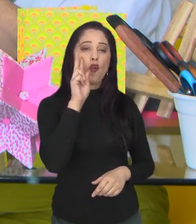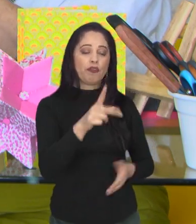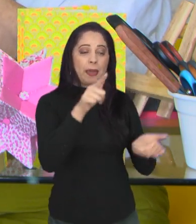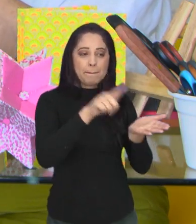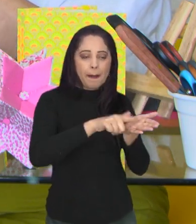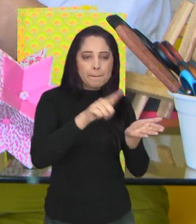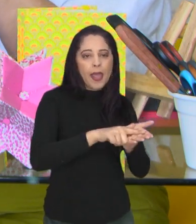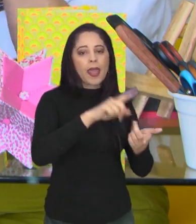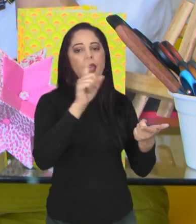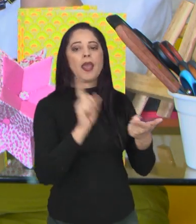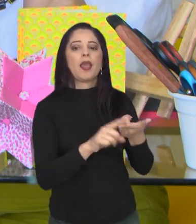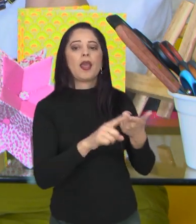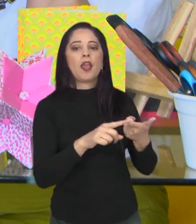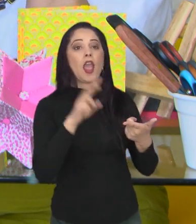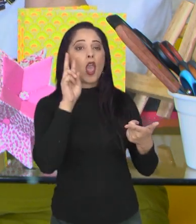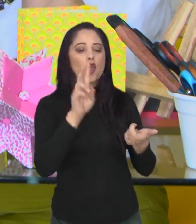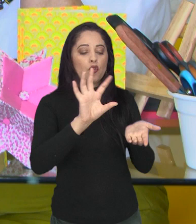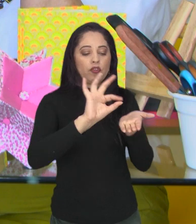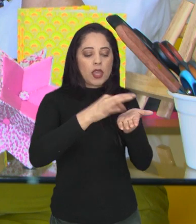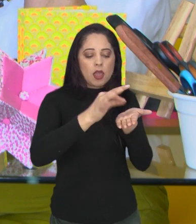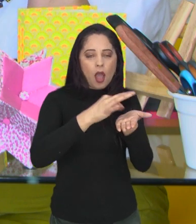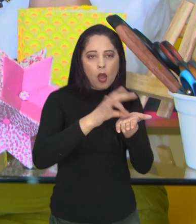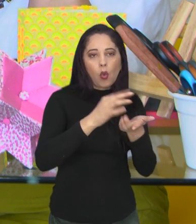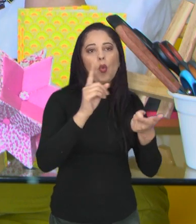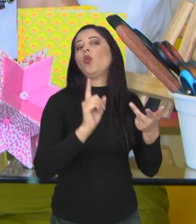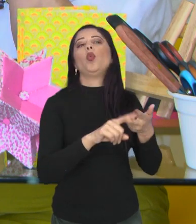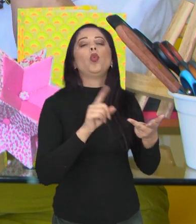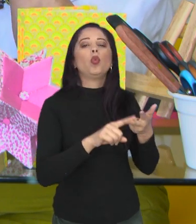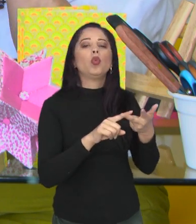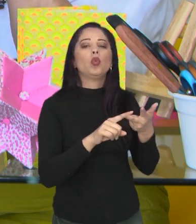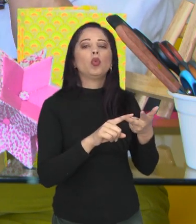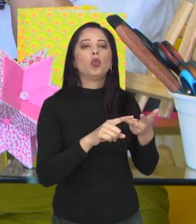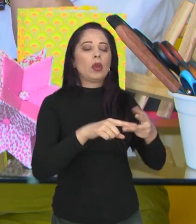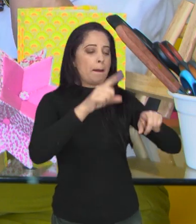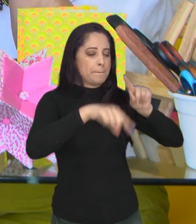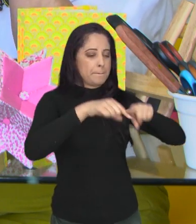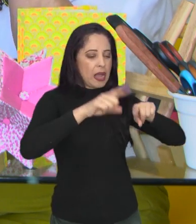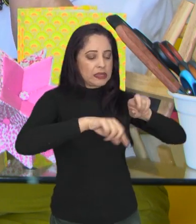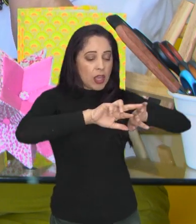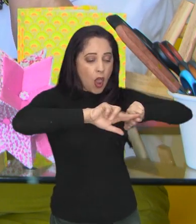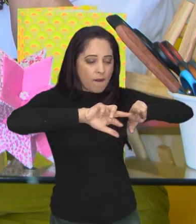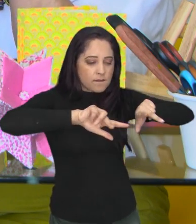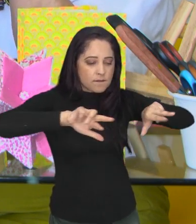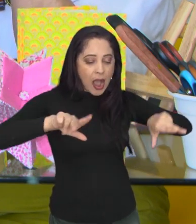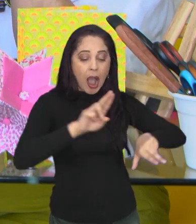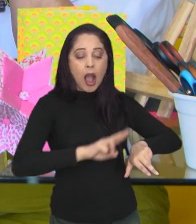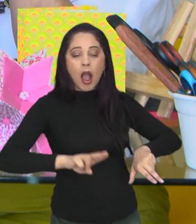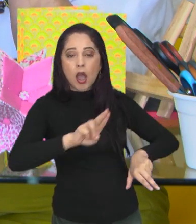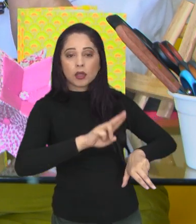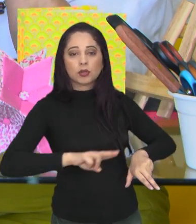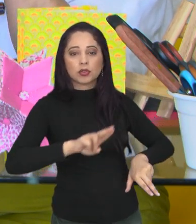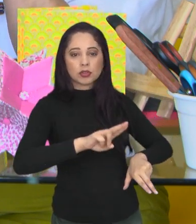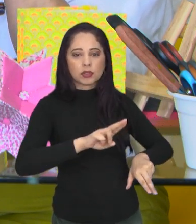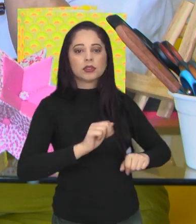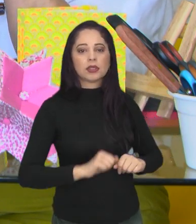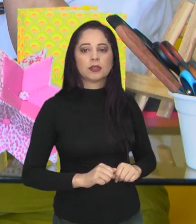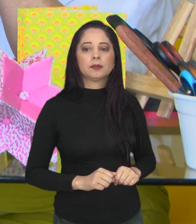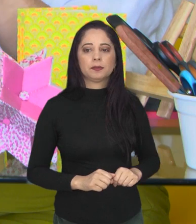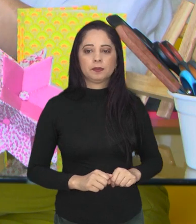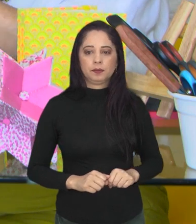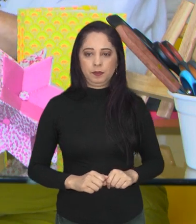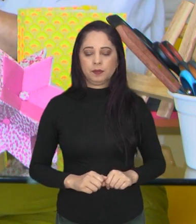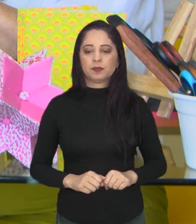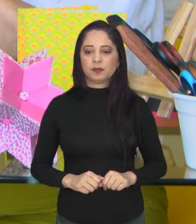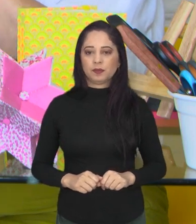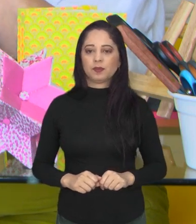papel eu vi aqui as agulhas e todo o material que a gente vai utilizar hoje é